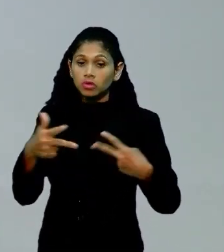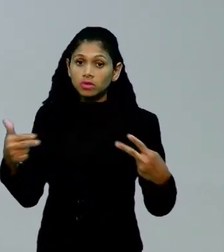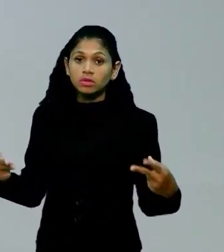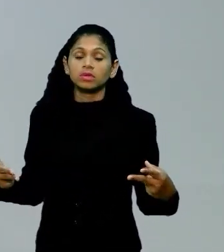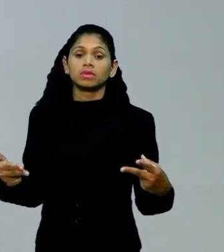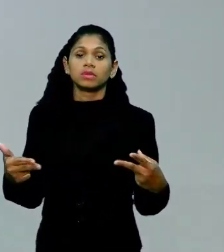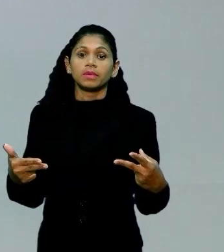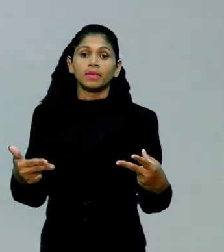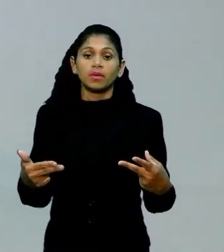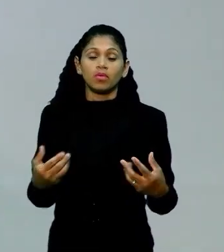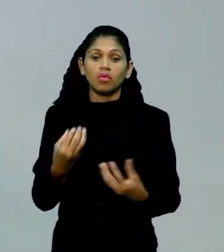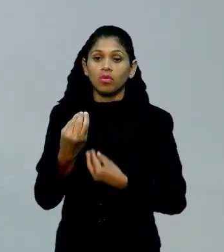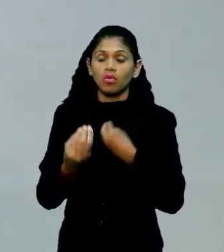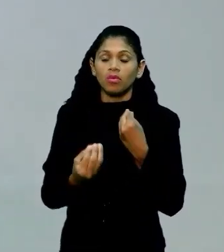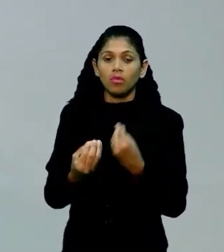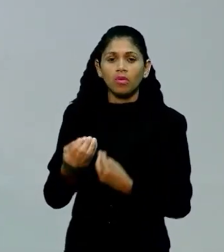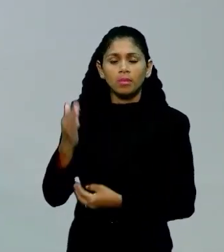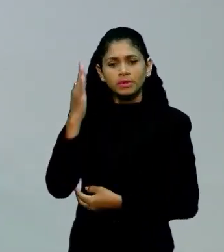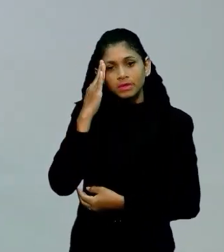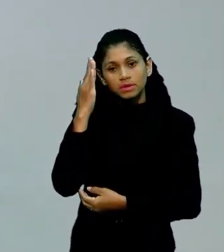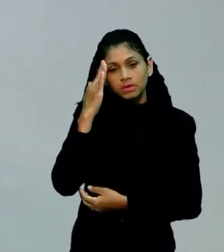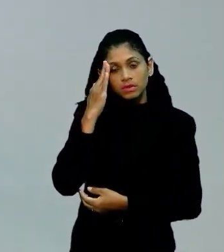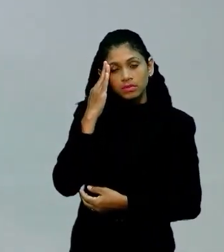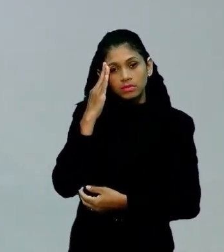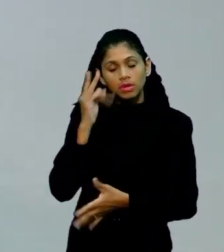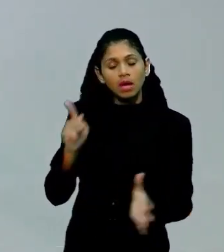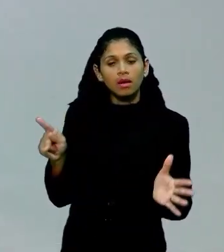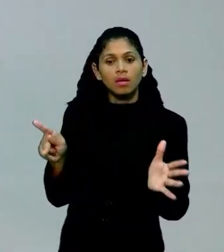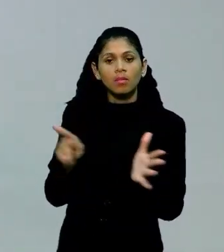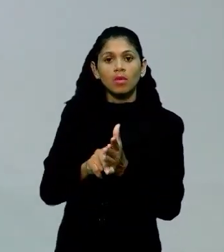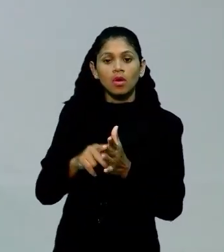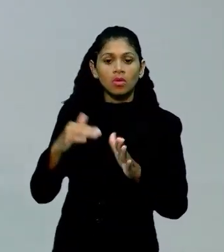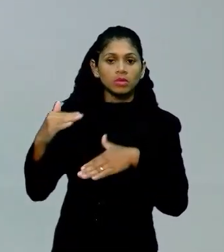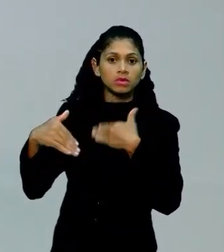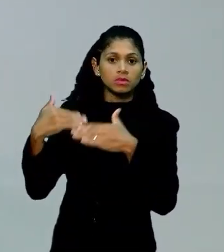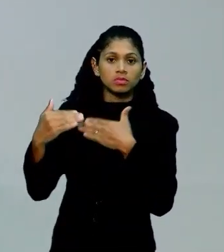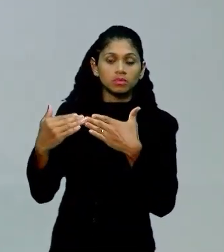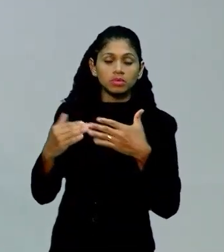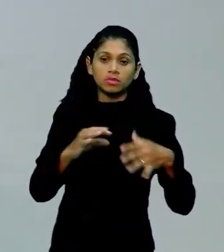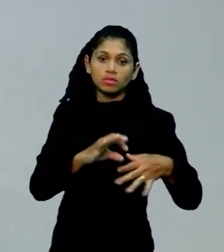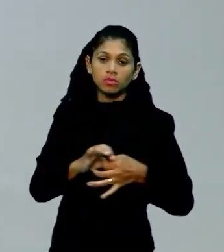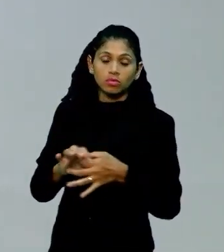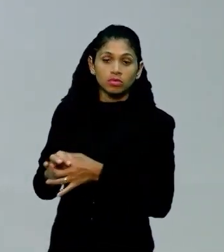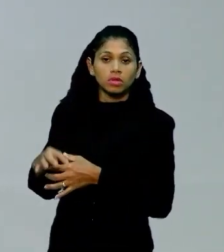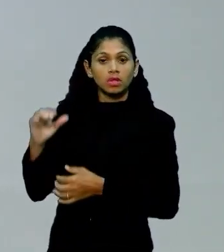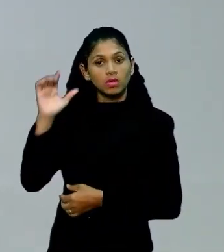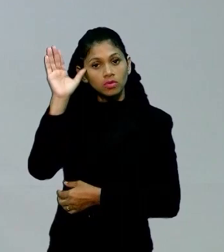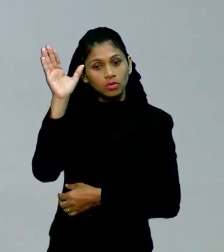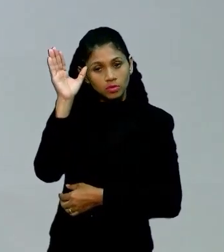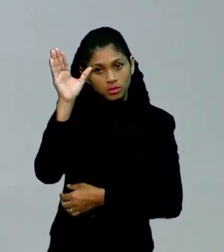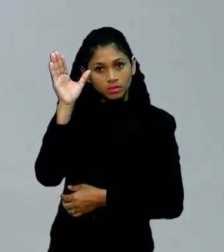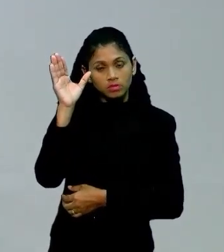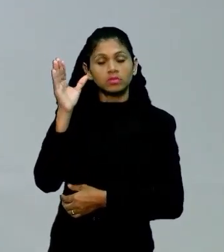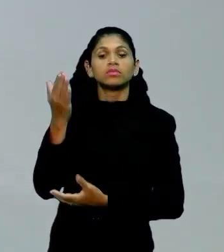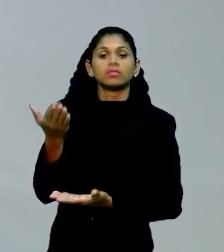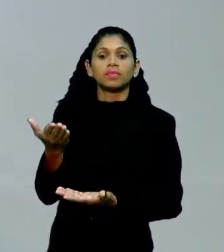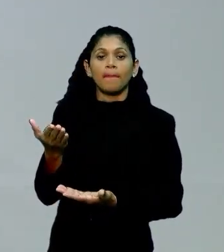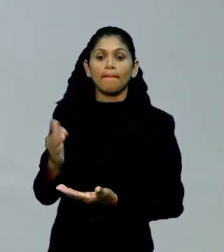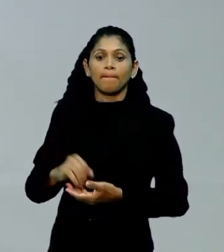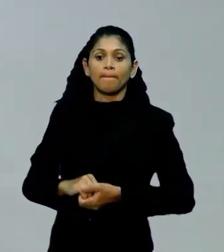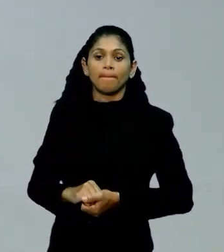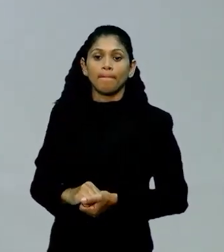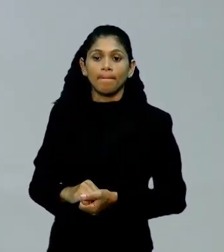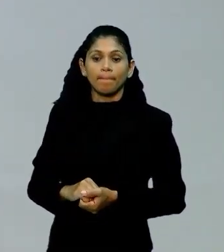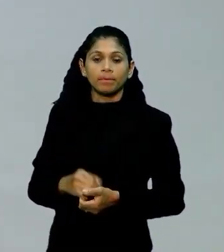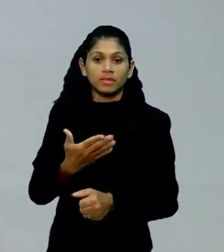saber ser apropriado e desenvolvido no nosso contexto de conhecimento no nosso contexto cotidiano das práticas que a gente vai